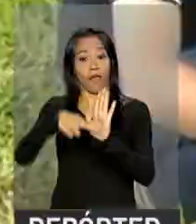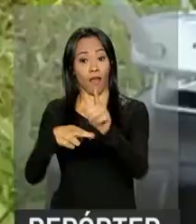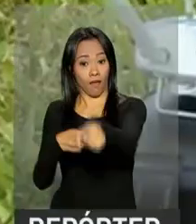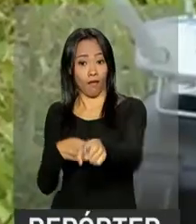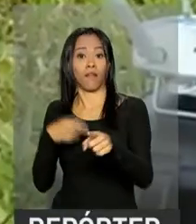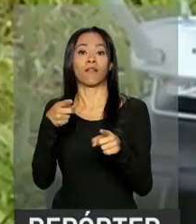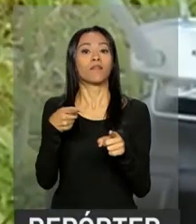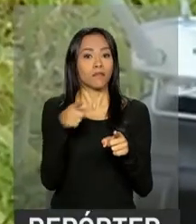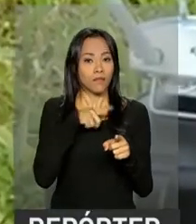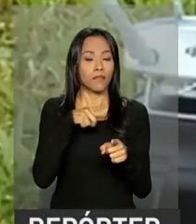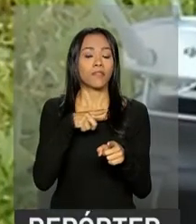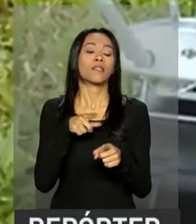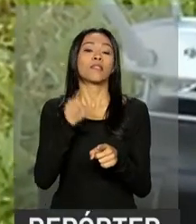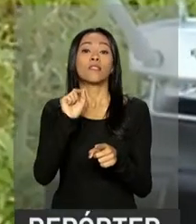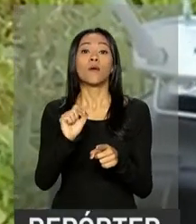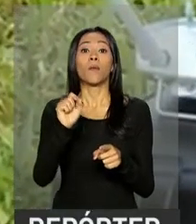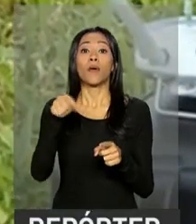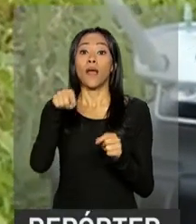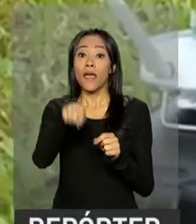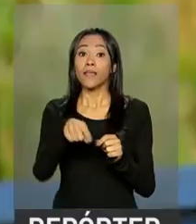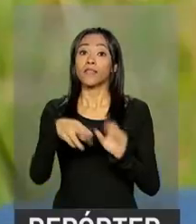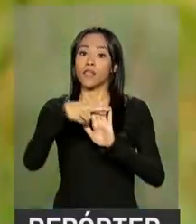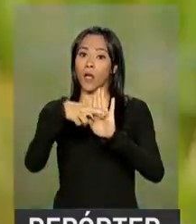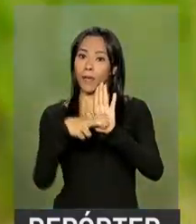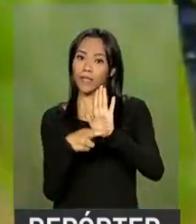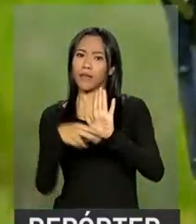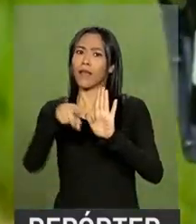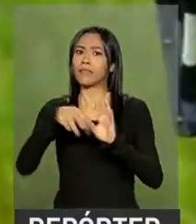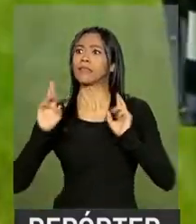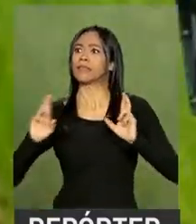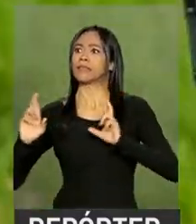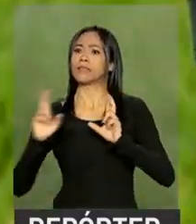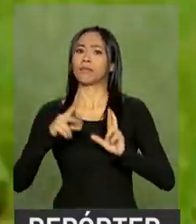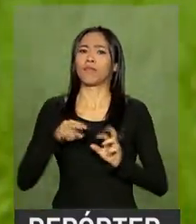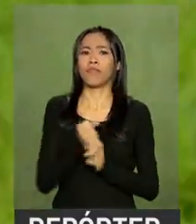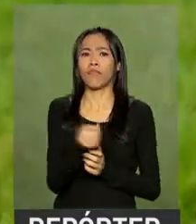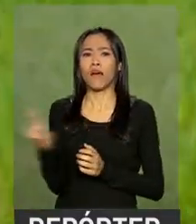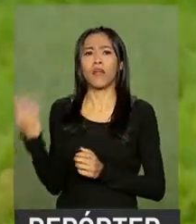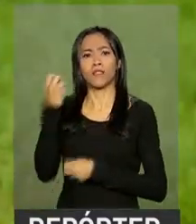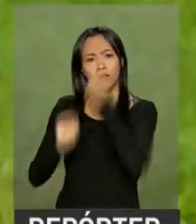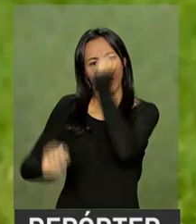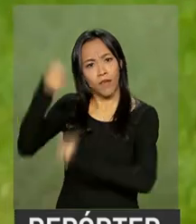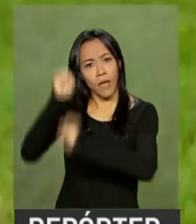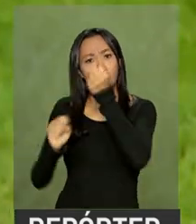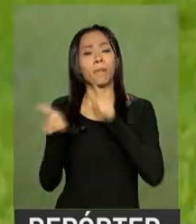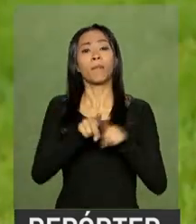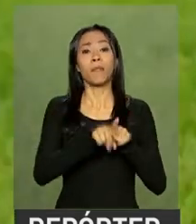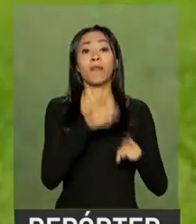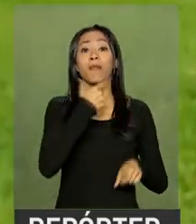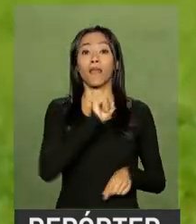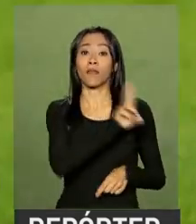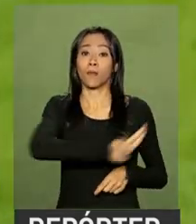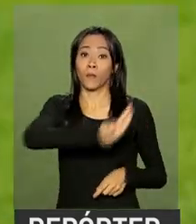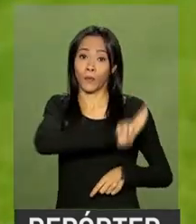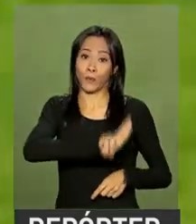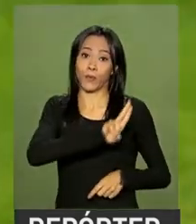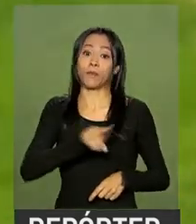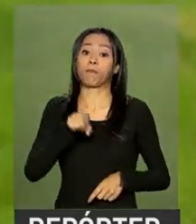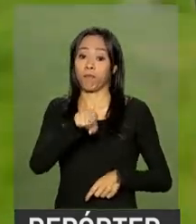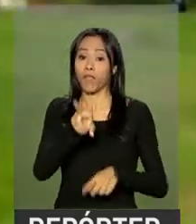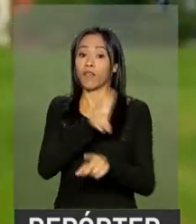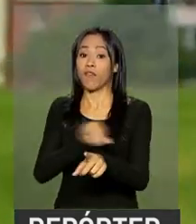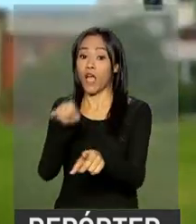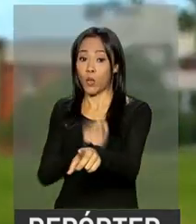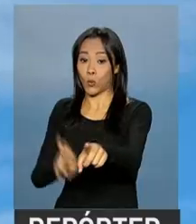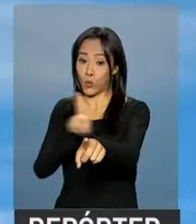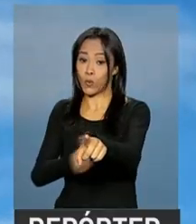grande porte a regulamentação dos drones é muito esperada por fabricantes e usuários e deve aumentar o uso desses desses